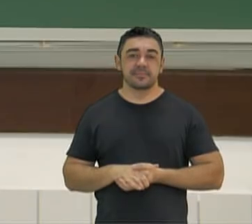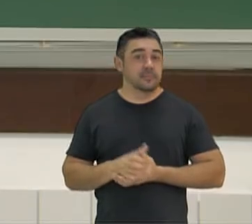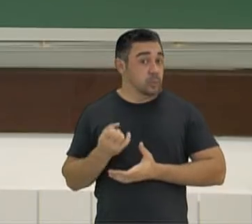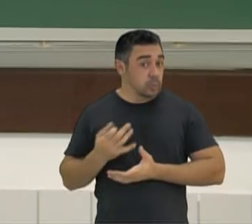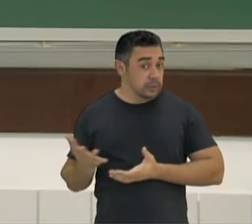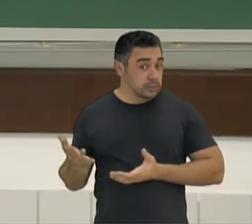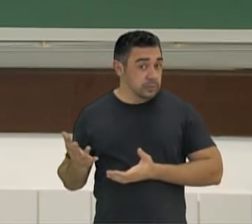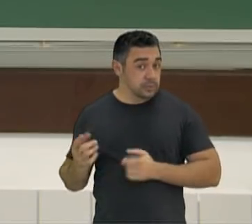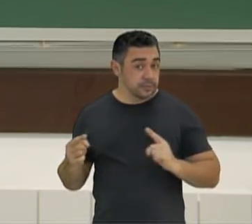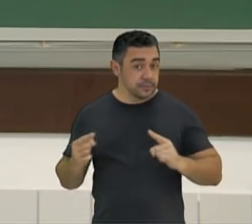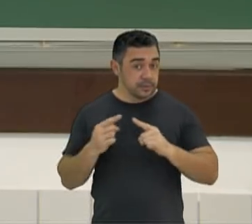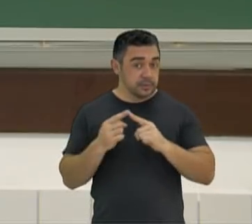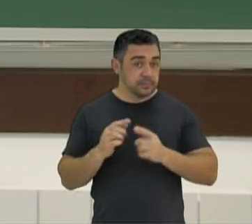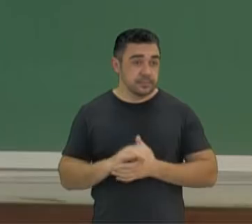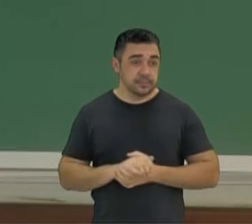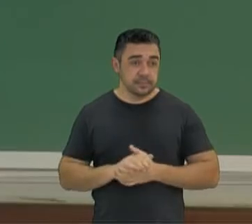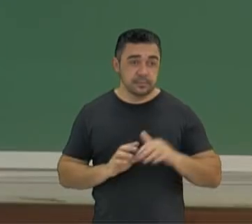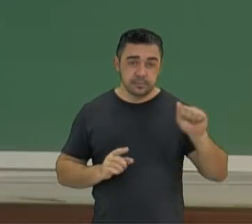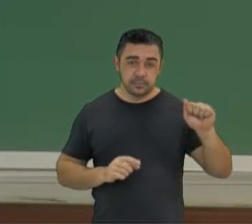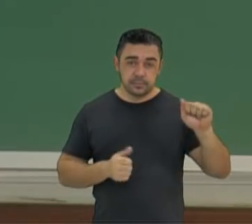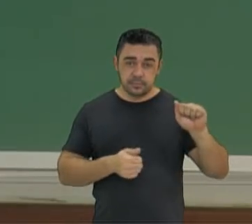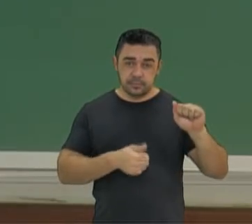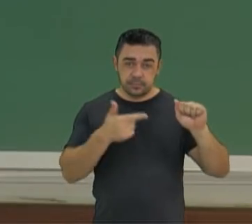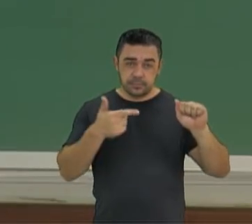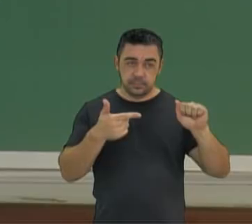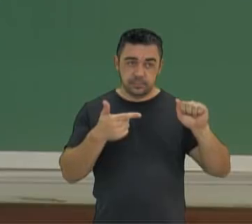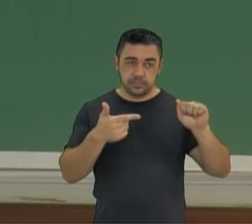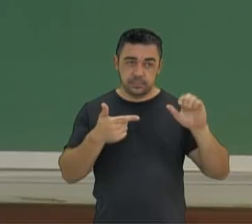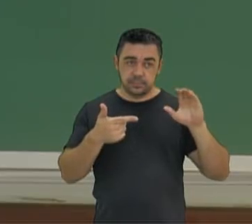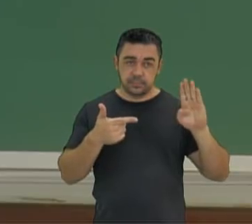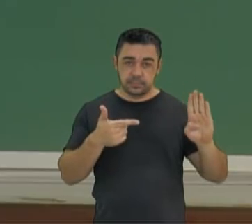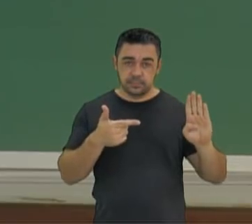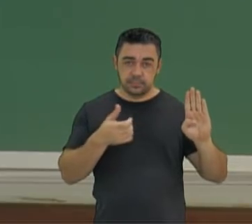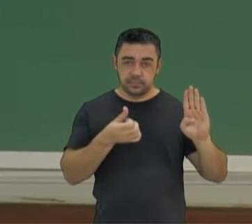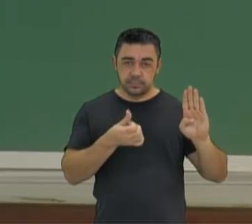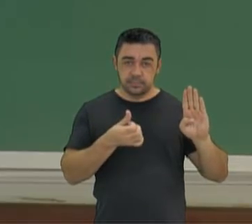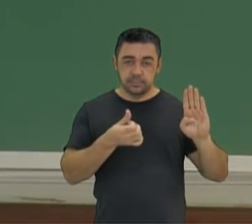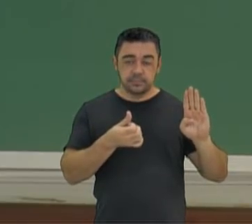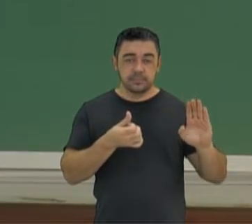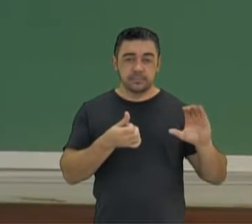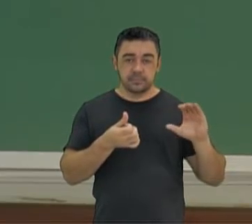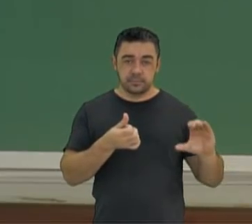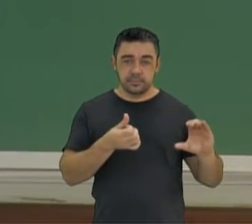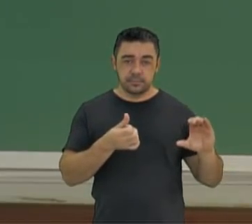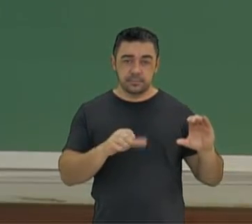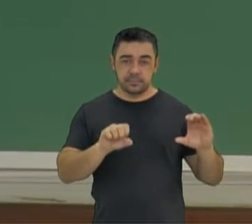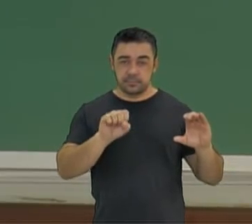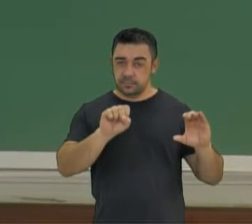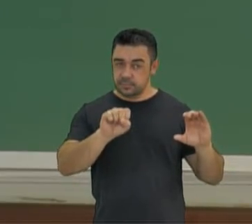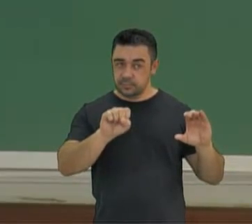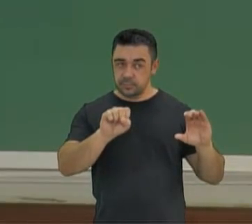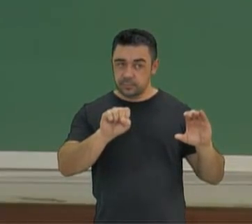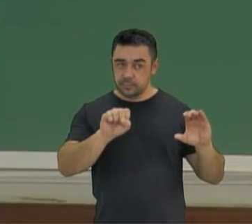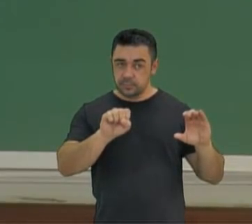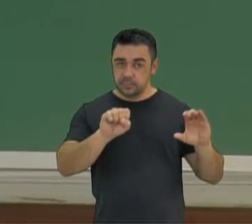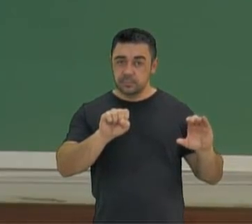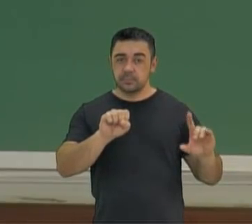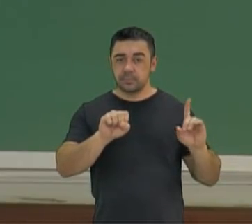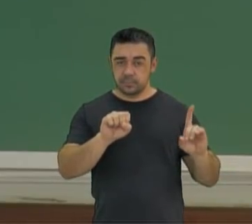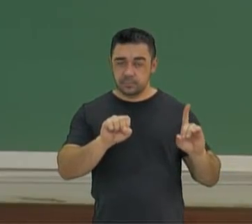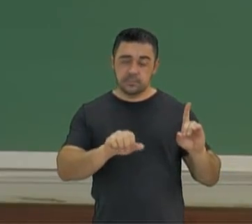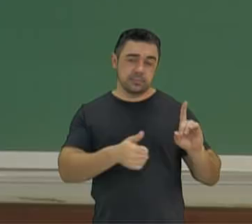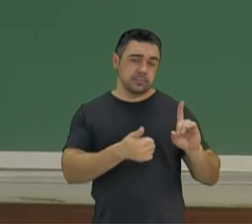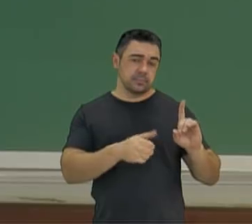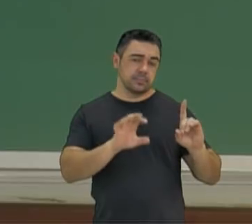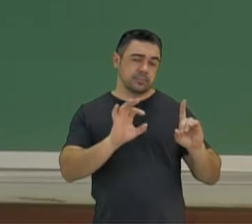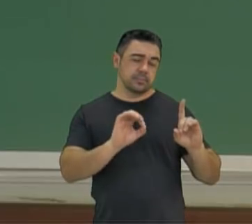Quantos vértices? Foi a letra A, 12 vértices? Foi a letra B, 6 vértices? Foi a letra C, 8 vértices?